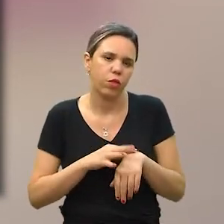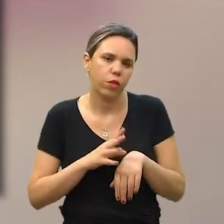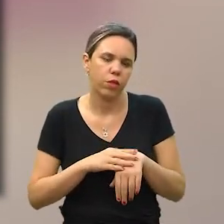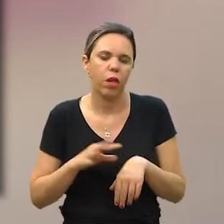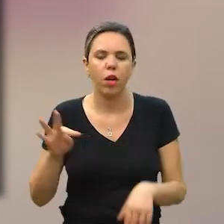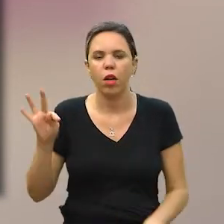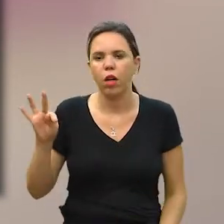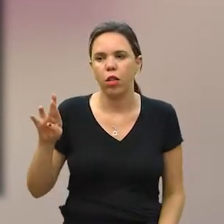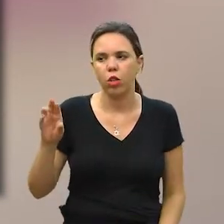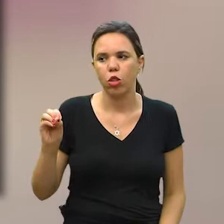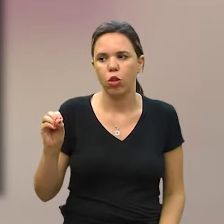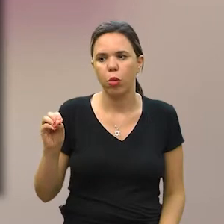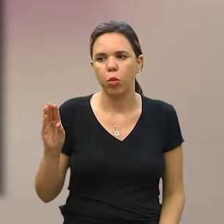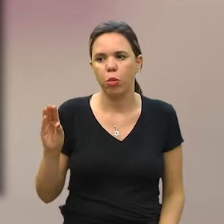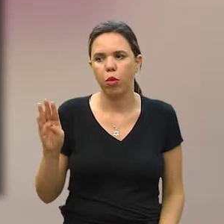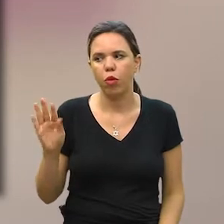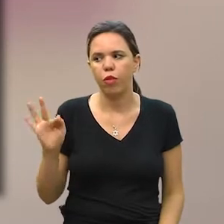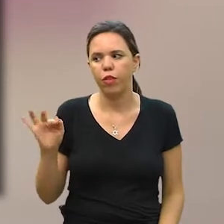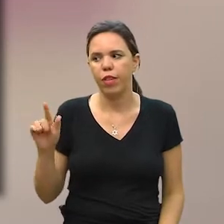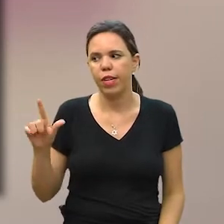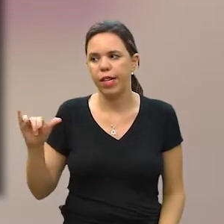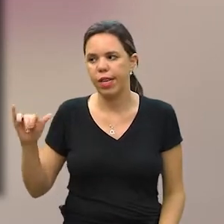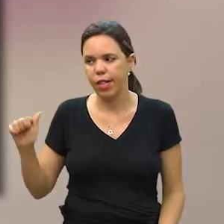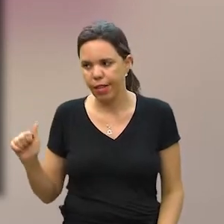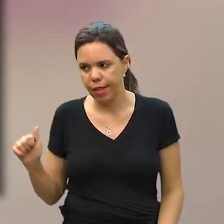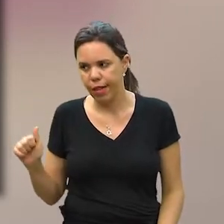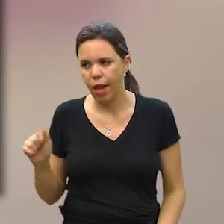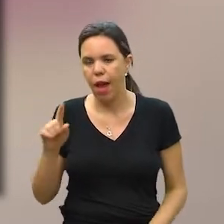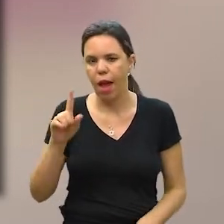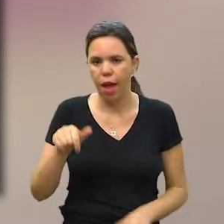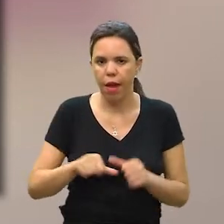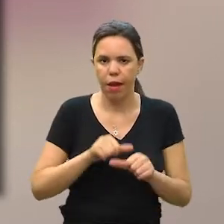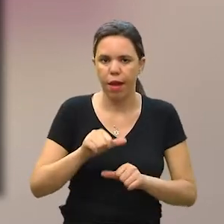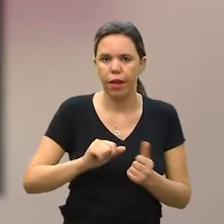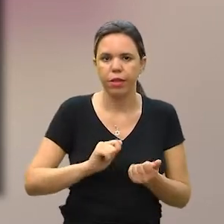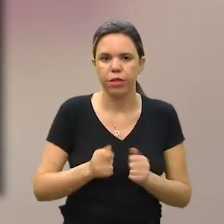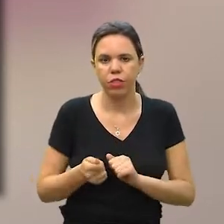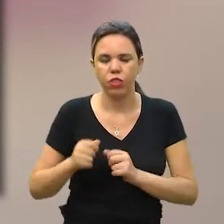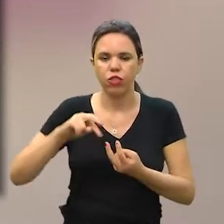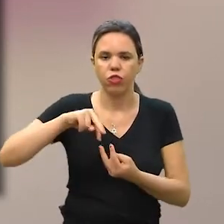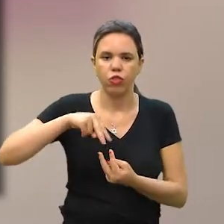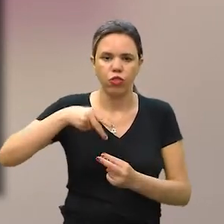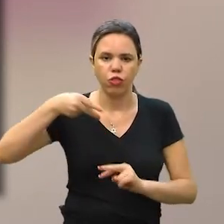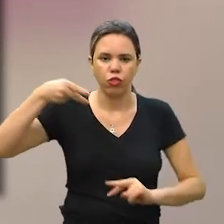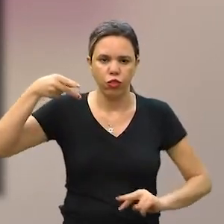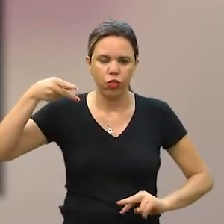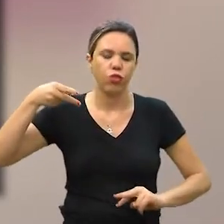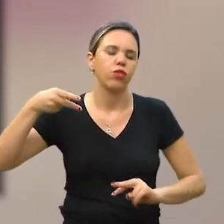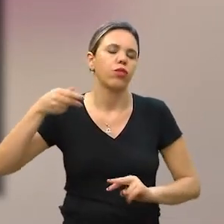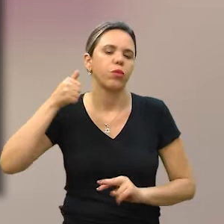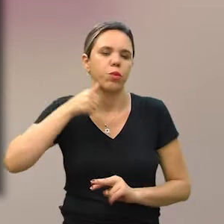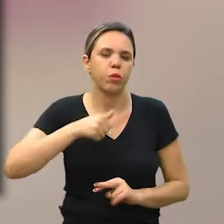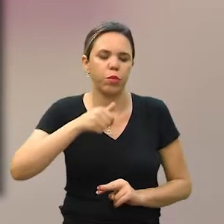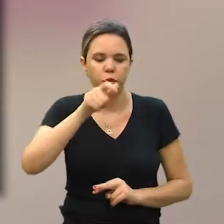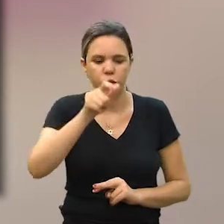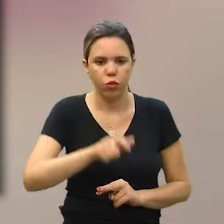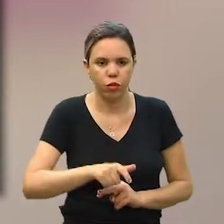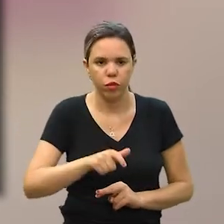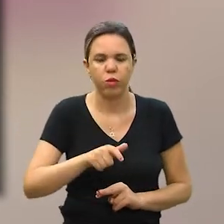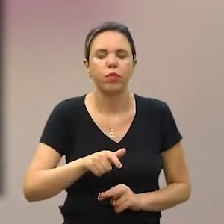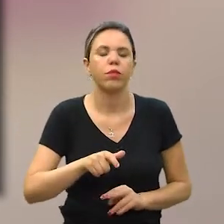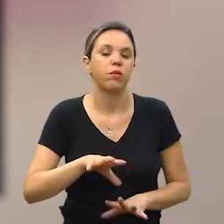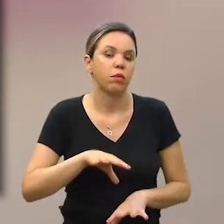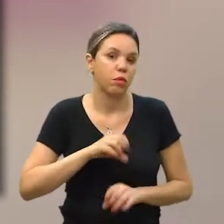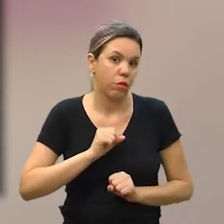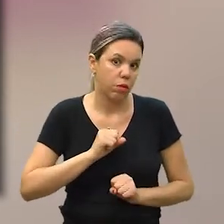as trombofilias. O que são trombofilias? São alterações genéticas que a pessoa fica mais